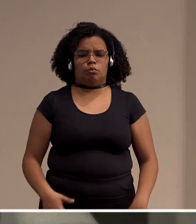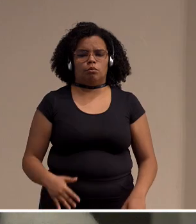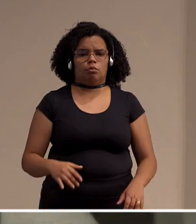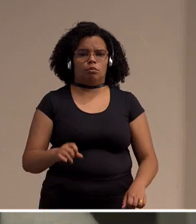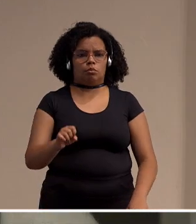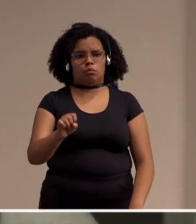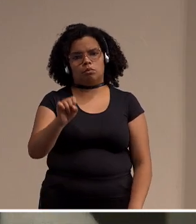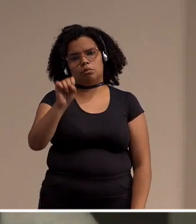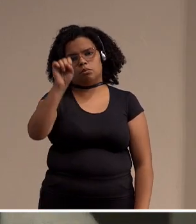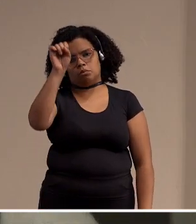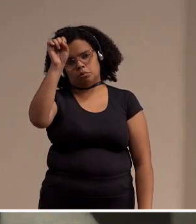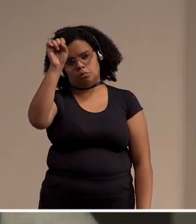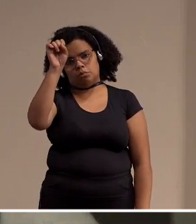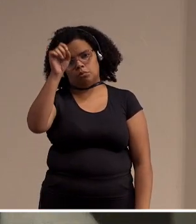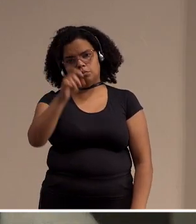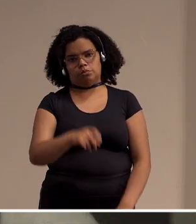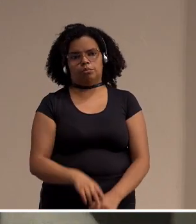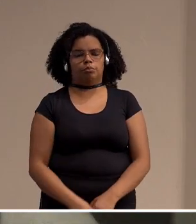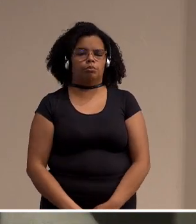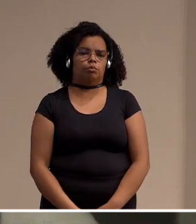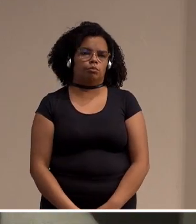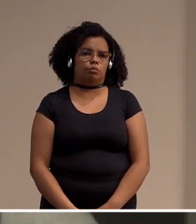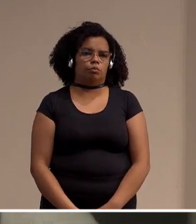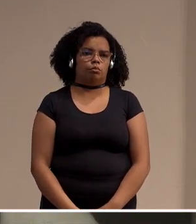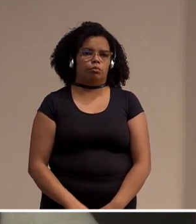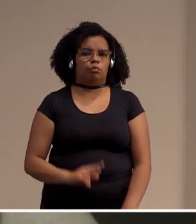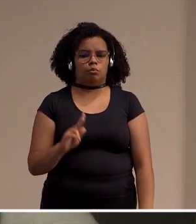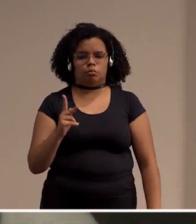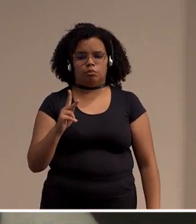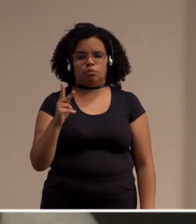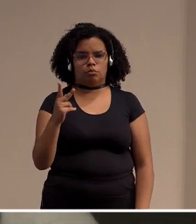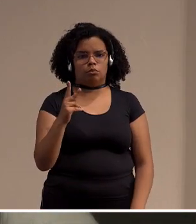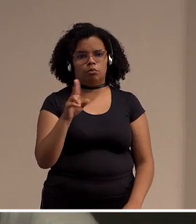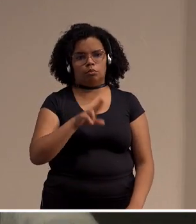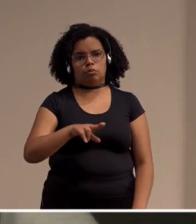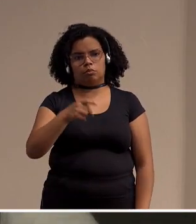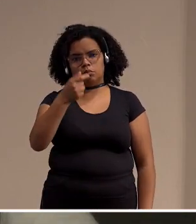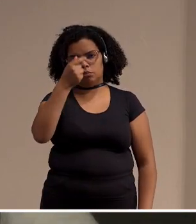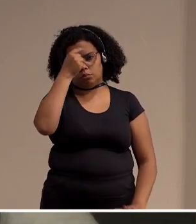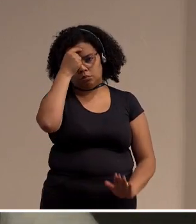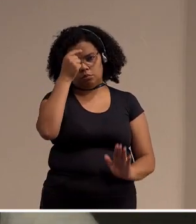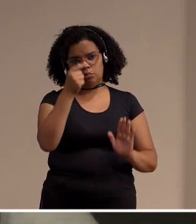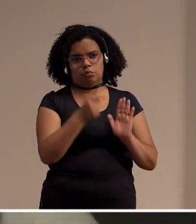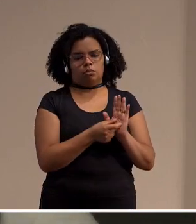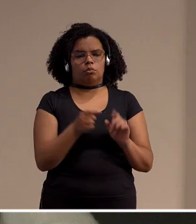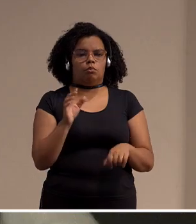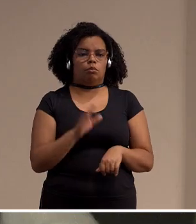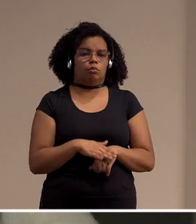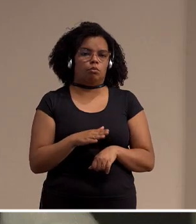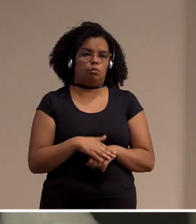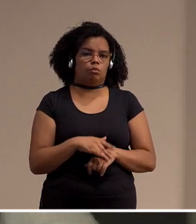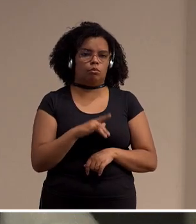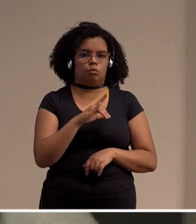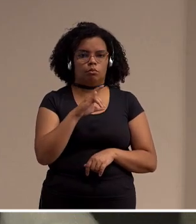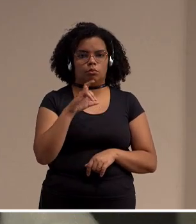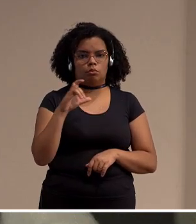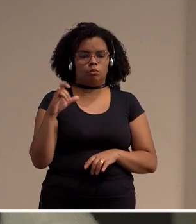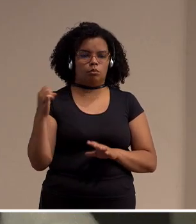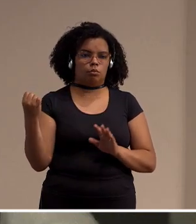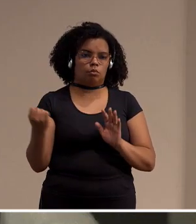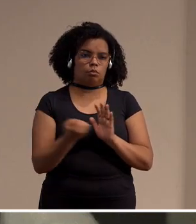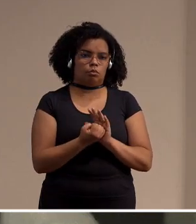histórias em quadrinhos, e usa inteligência artificial para produzir imagens, para produzir símbolos.